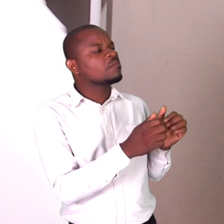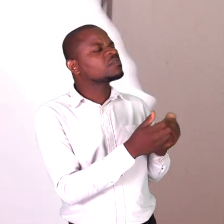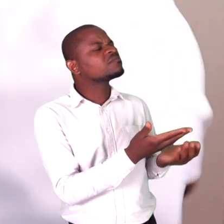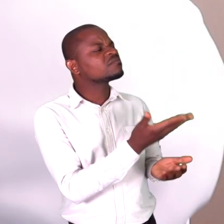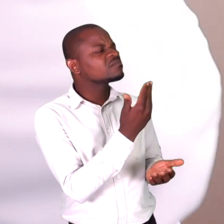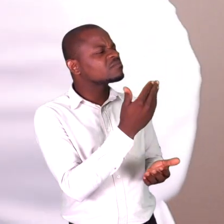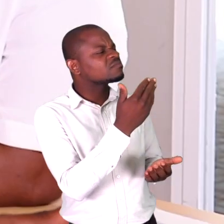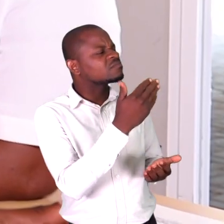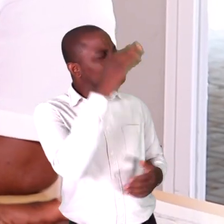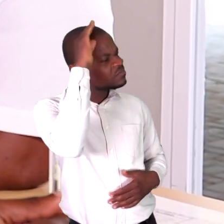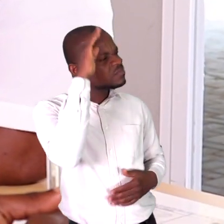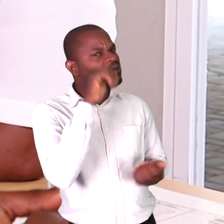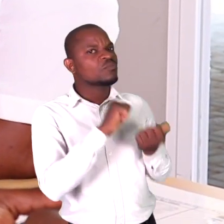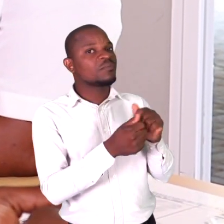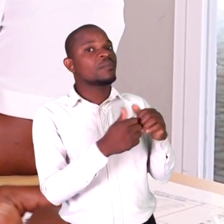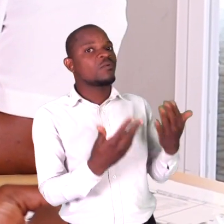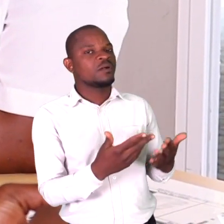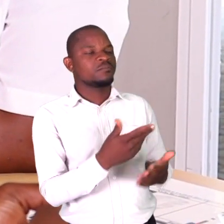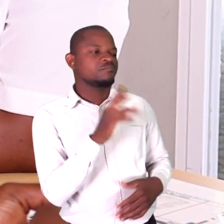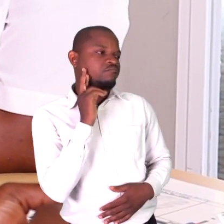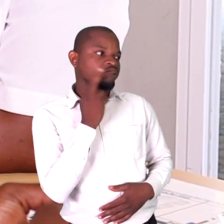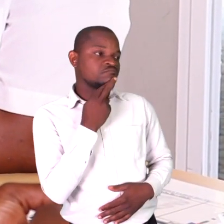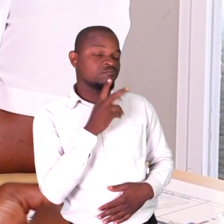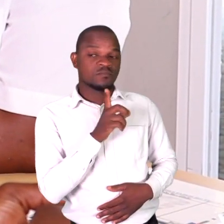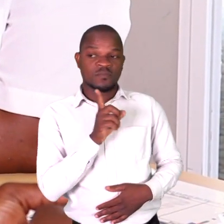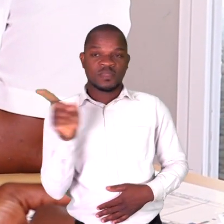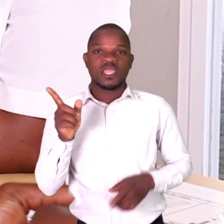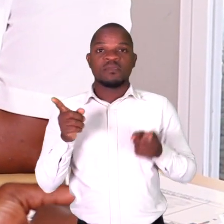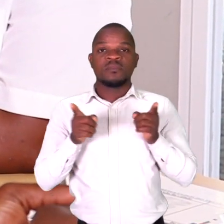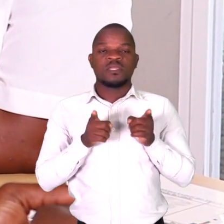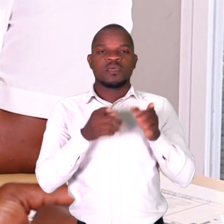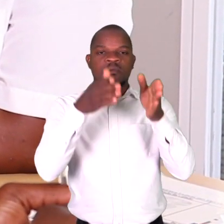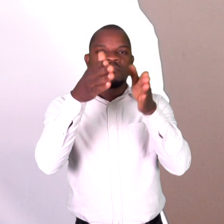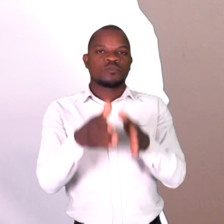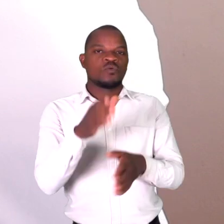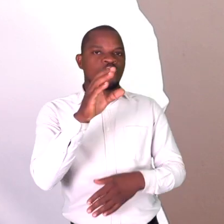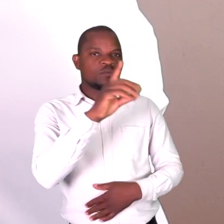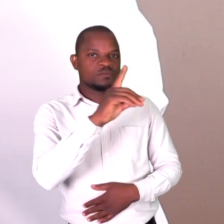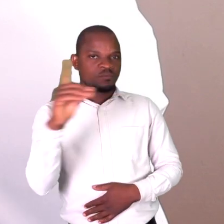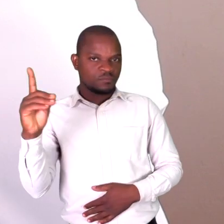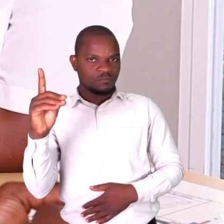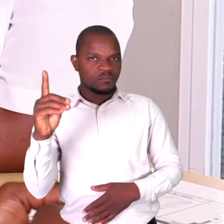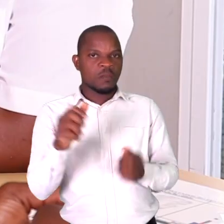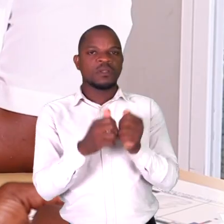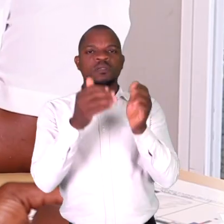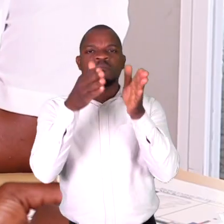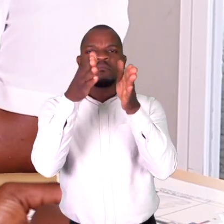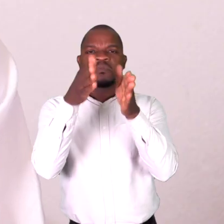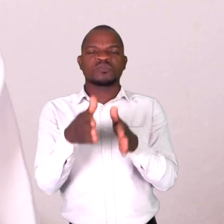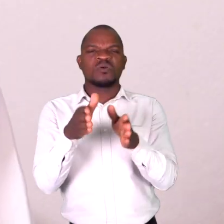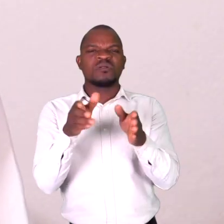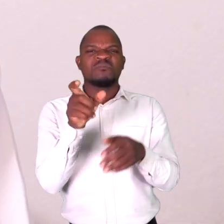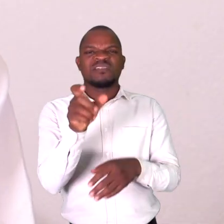Sim, enfermeira! Enfermeira Dalila, aquela moça é uma pessoa com deficiência! Aquela moça não é